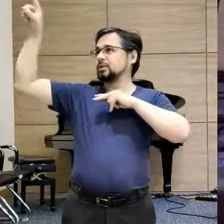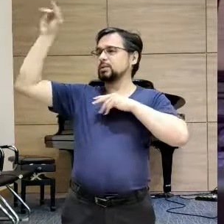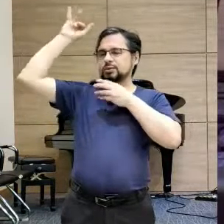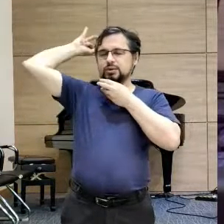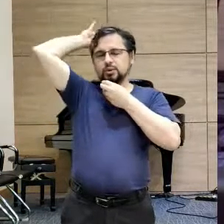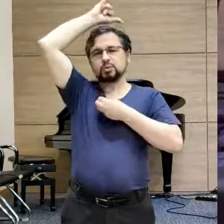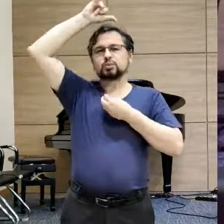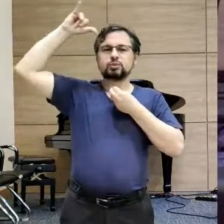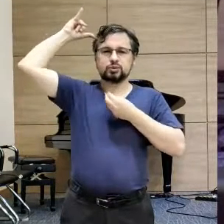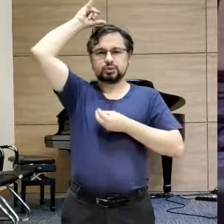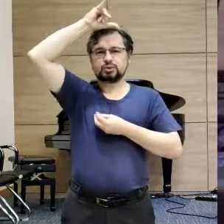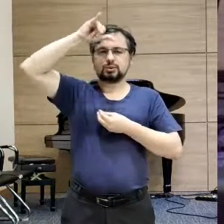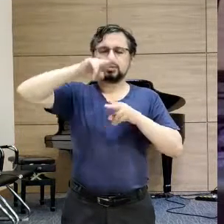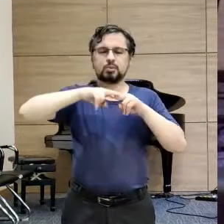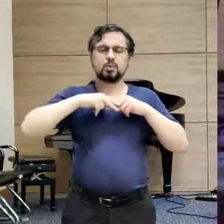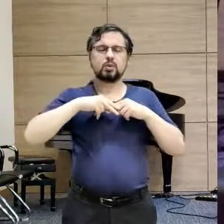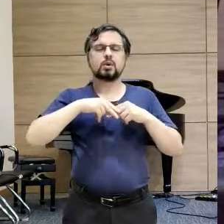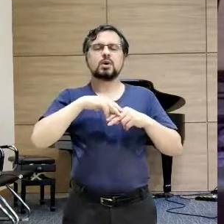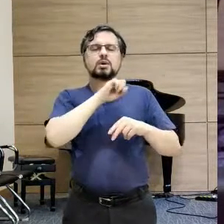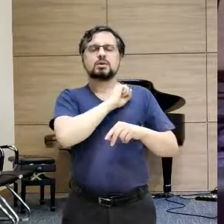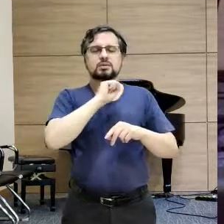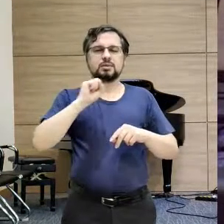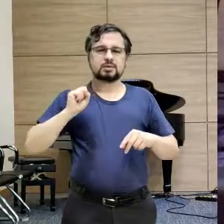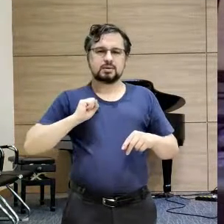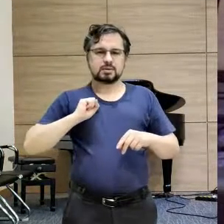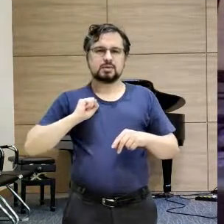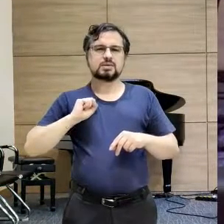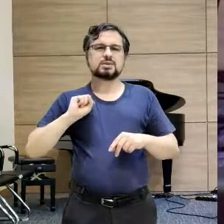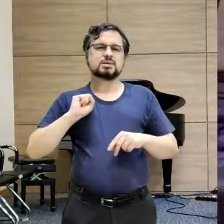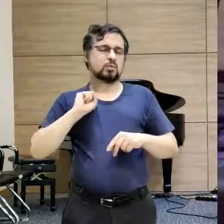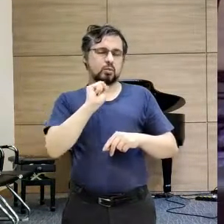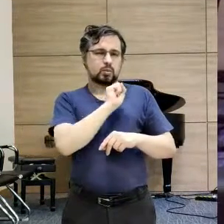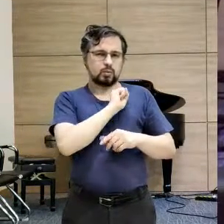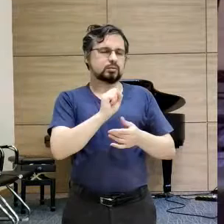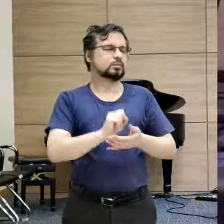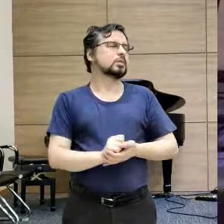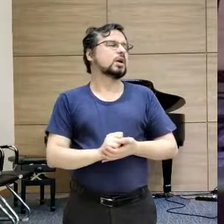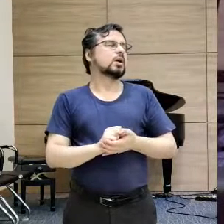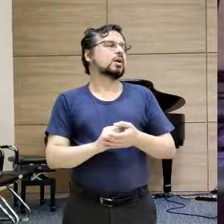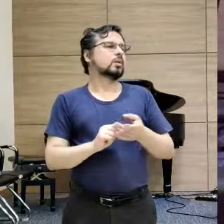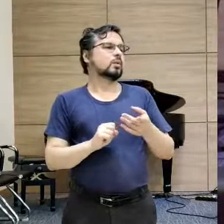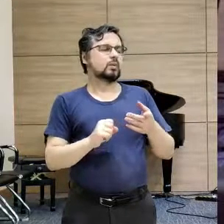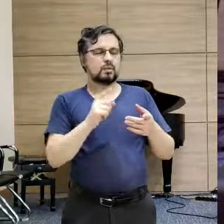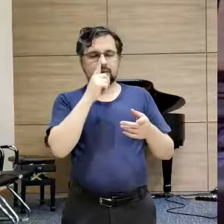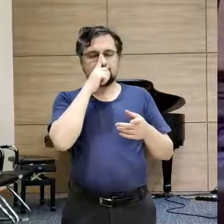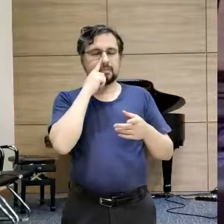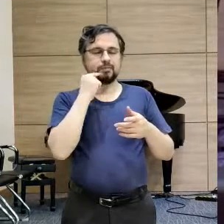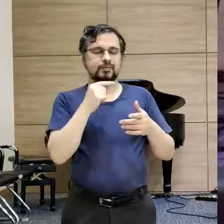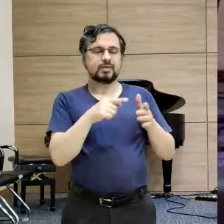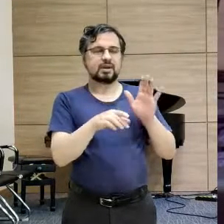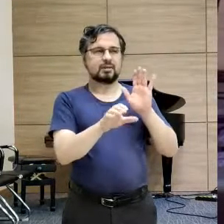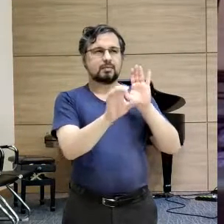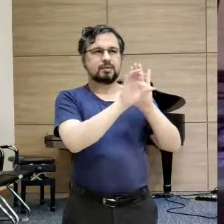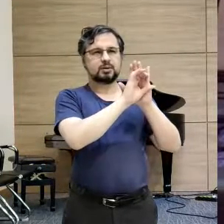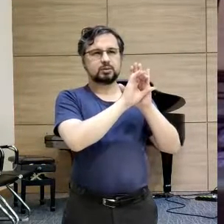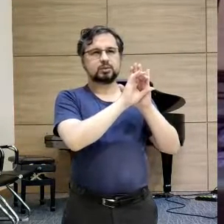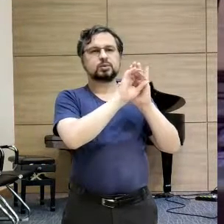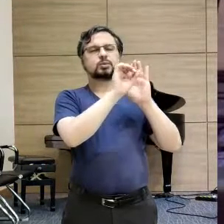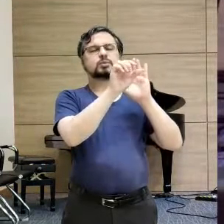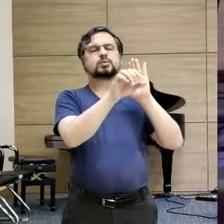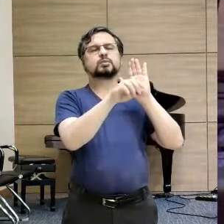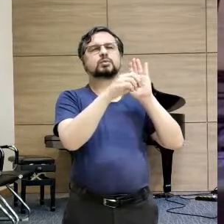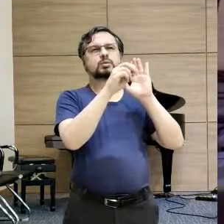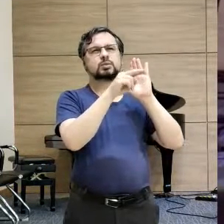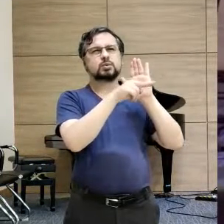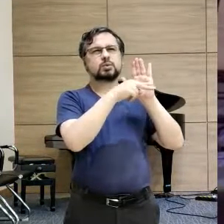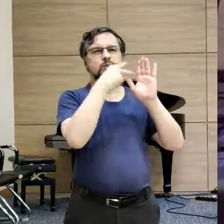por Samuel por um motivo. Lá no capítulo 12 e capítulo 13 do livro de 1 Samuel, o primeiro rei de